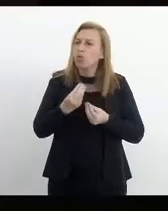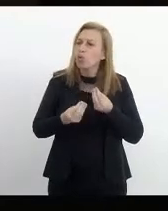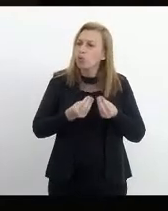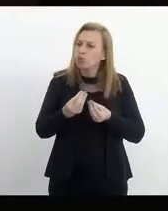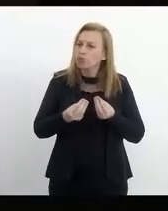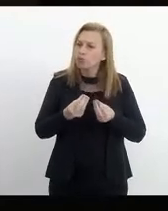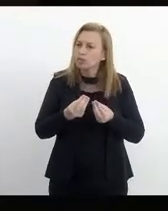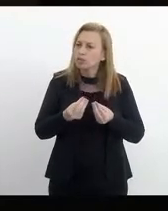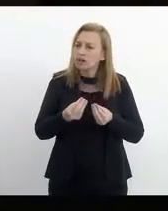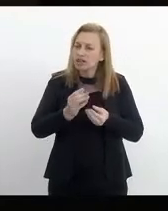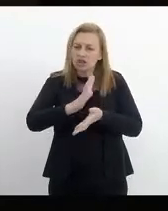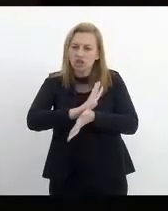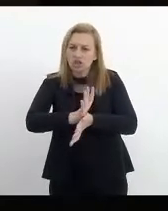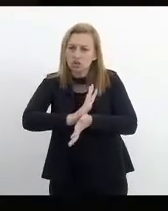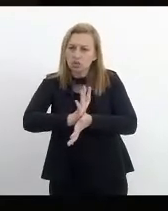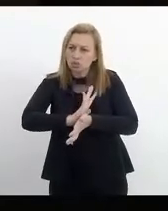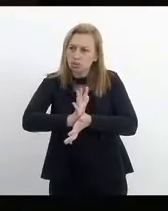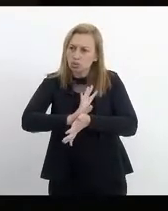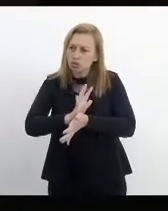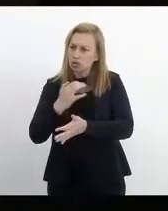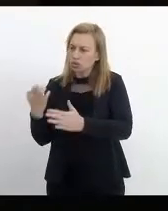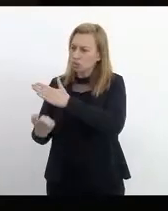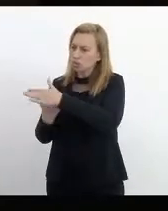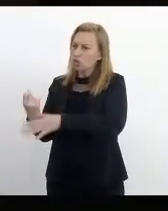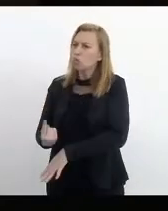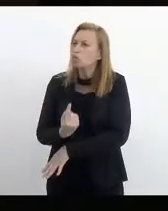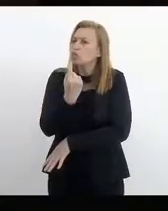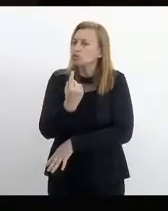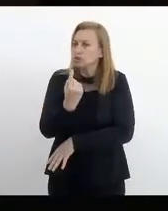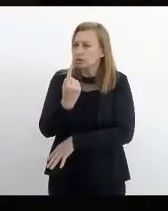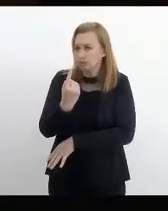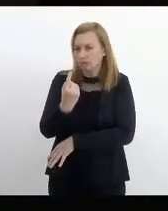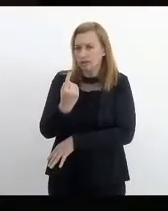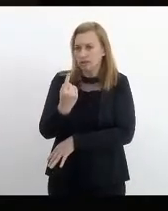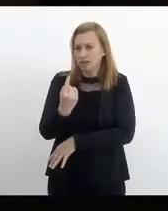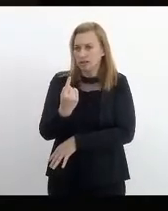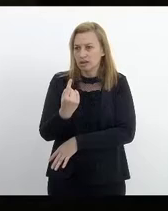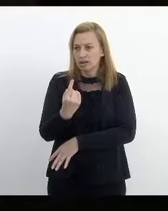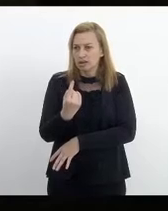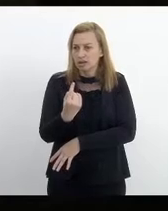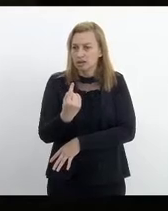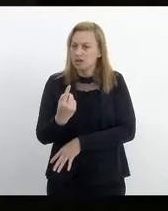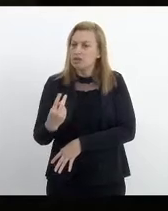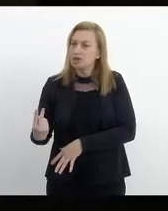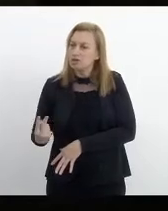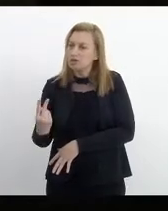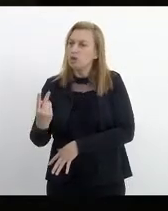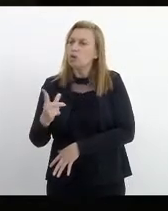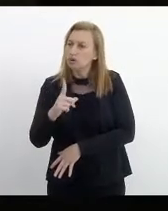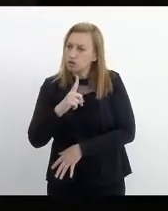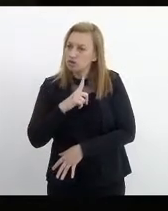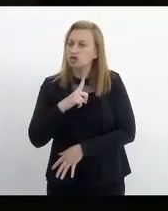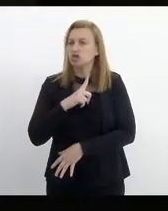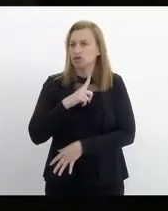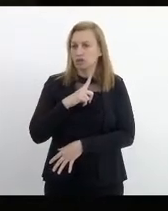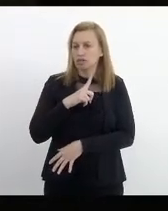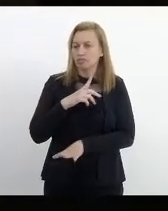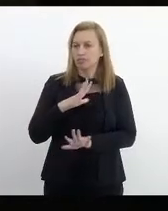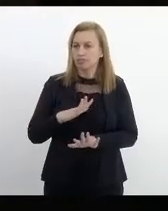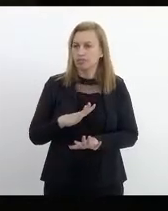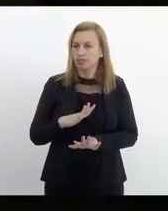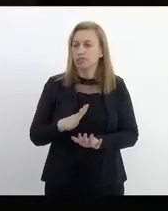dos ovos de ouro e estuda aí sem uma justificativa que seja